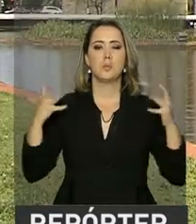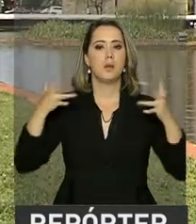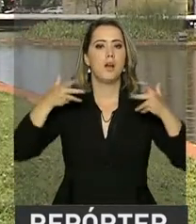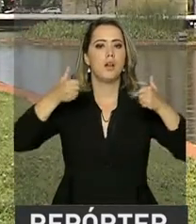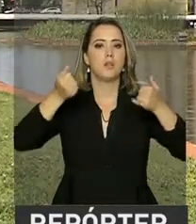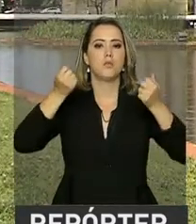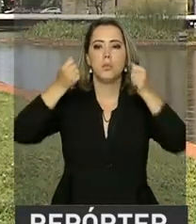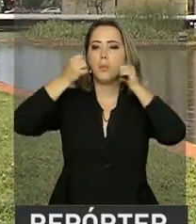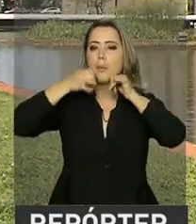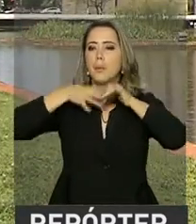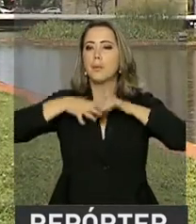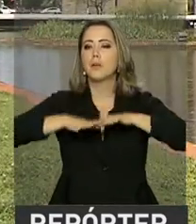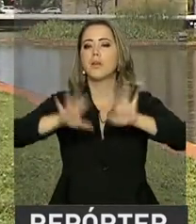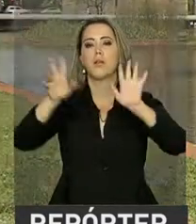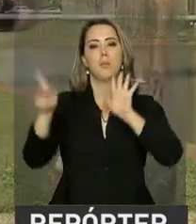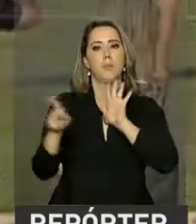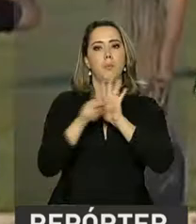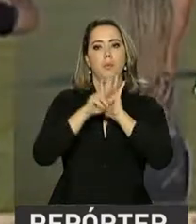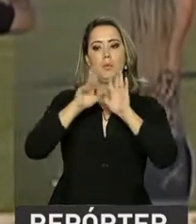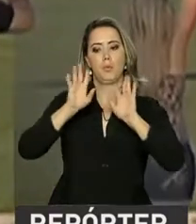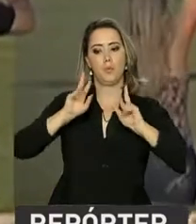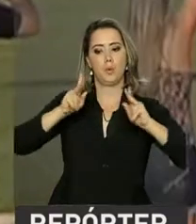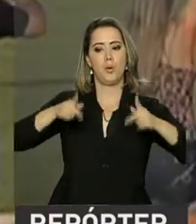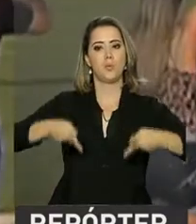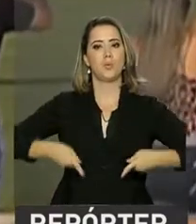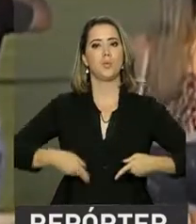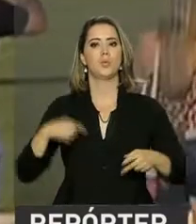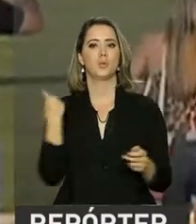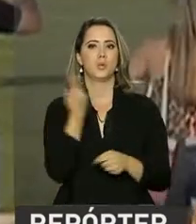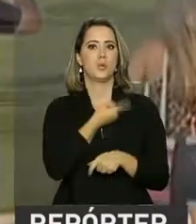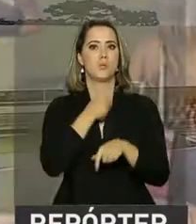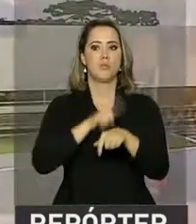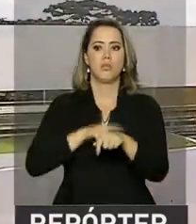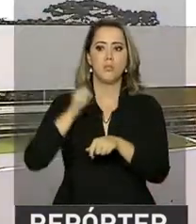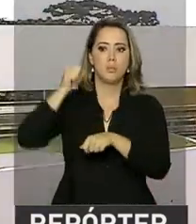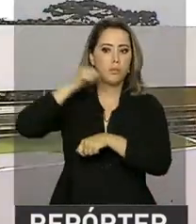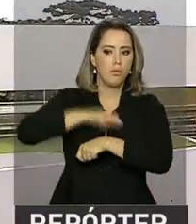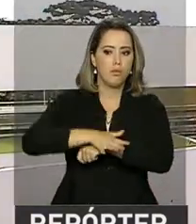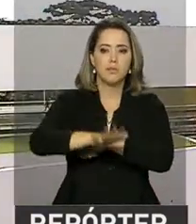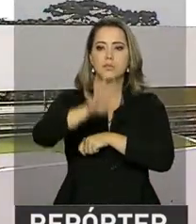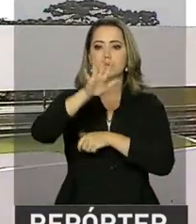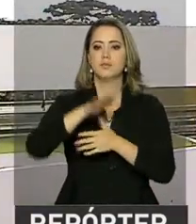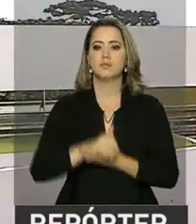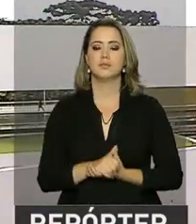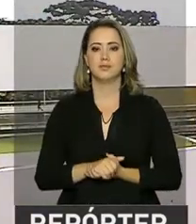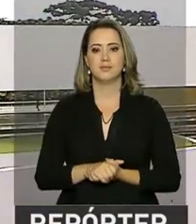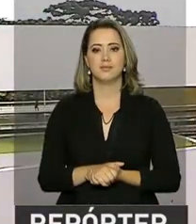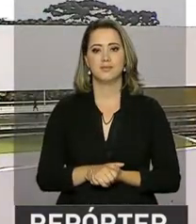que transcende a ele mesmo, que transcende ao nosso tempo.